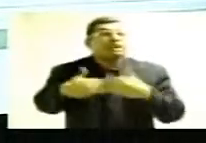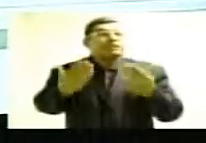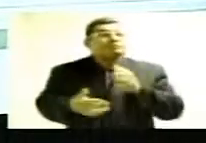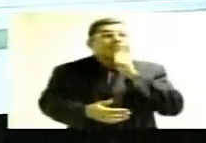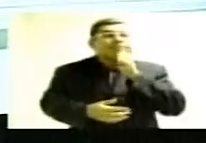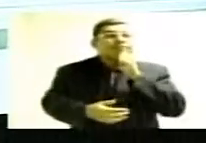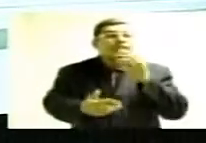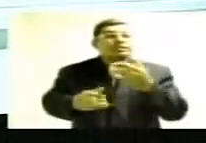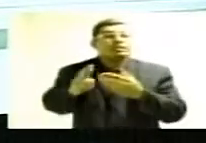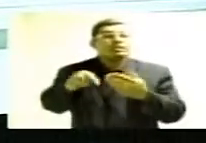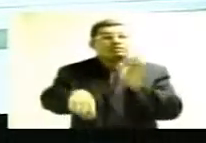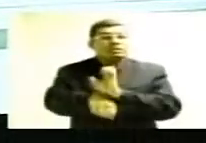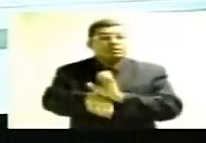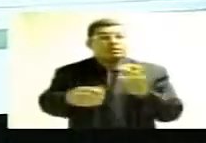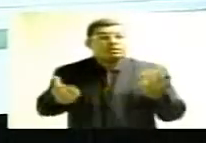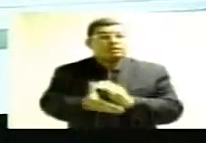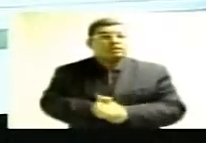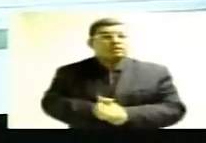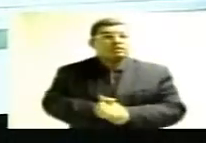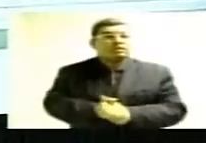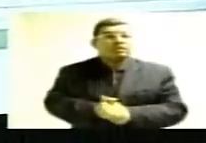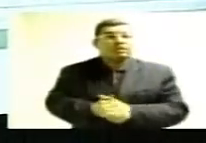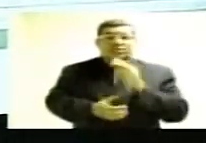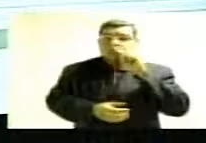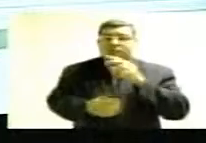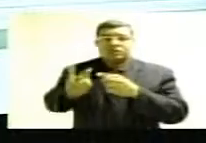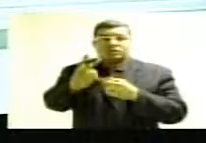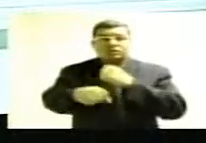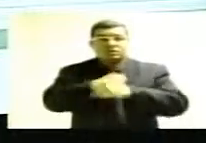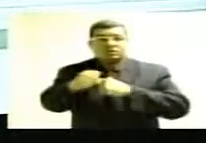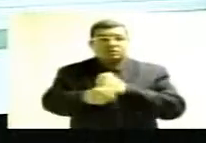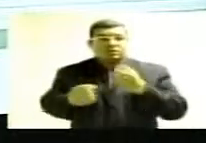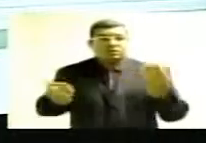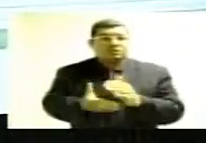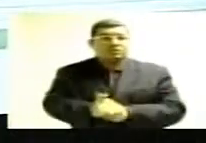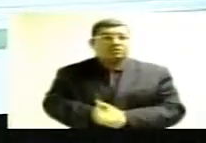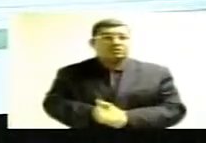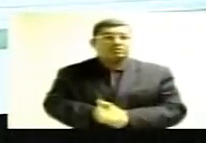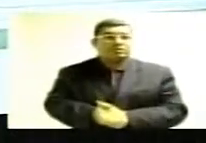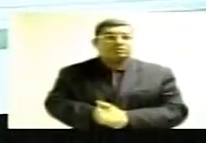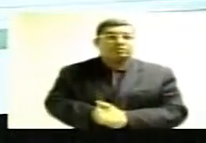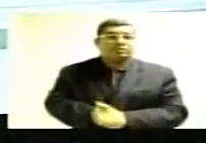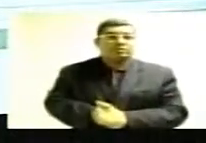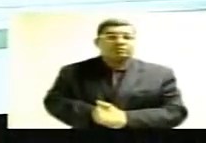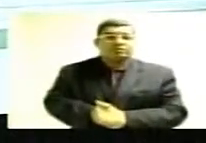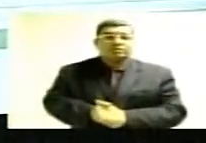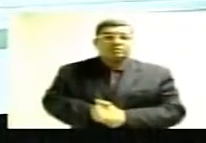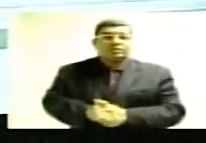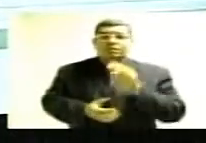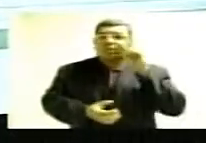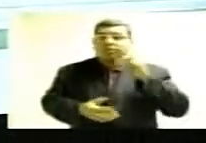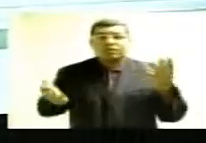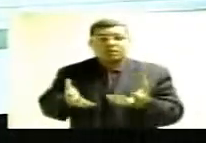Ainda que a receita do estado estoure nos dois últimos meses, resta